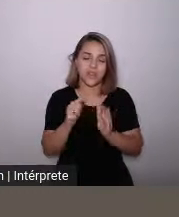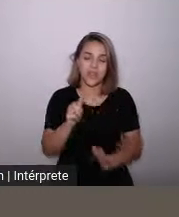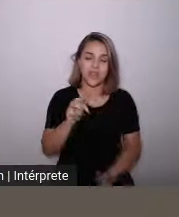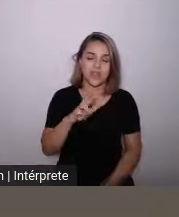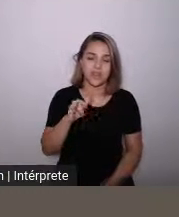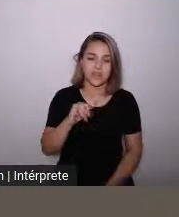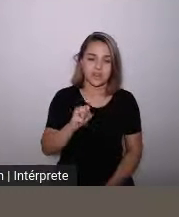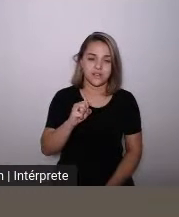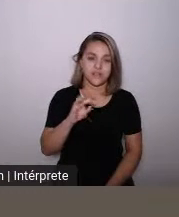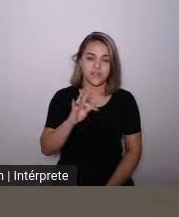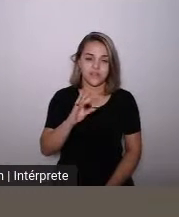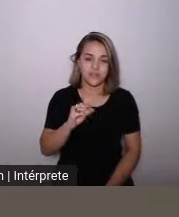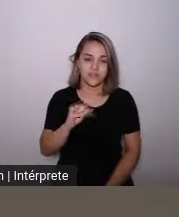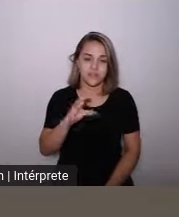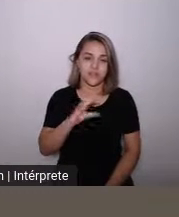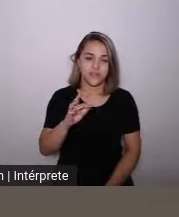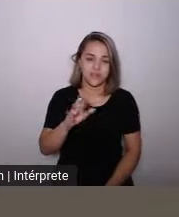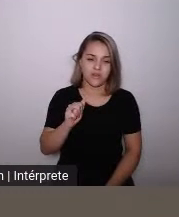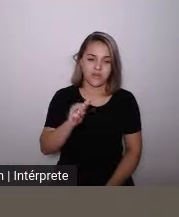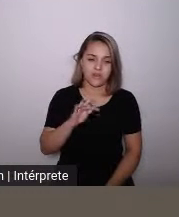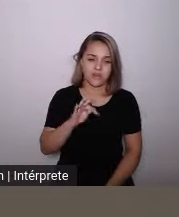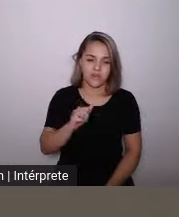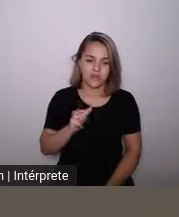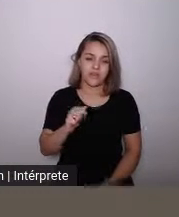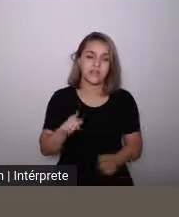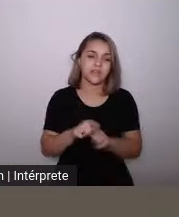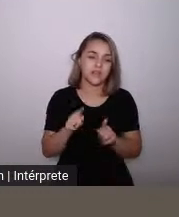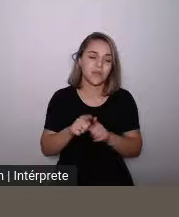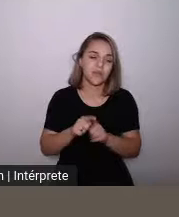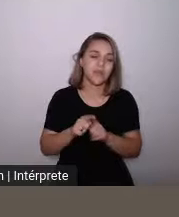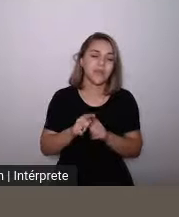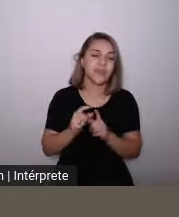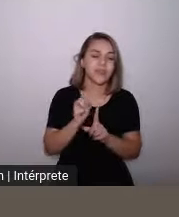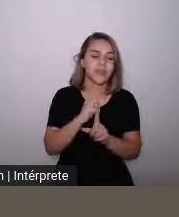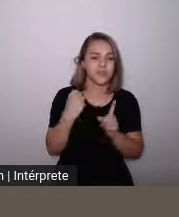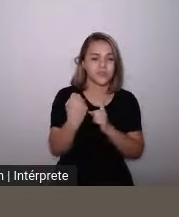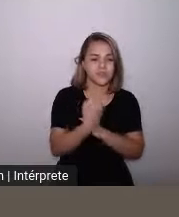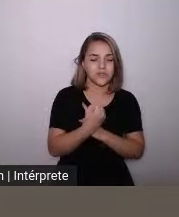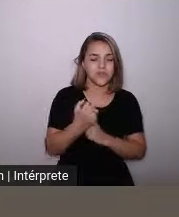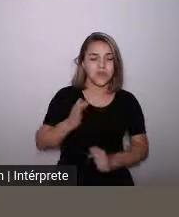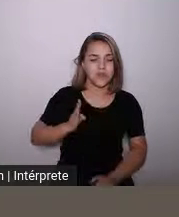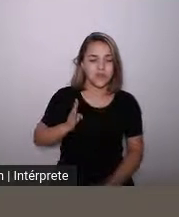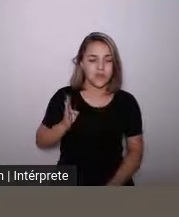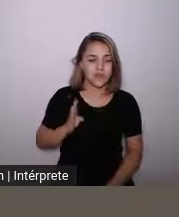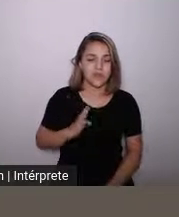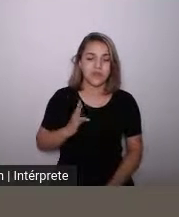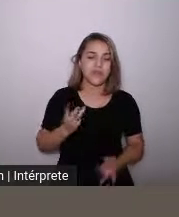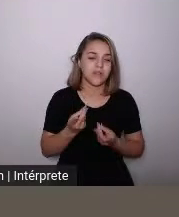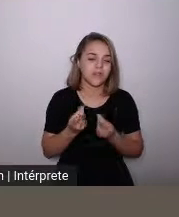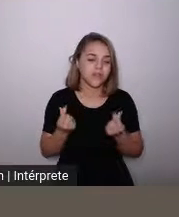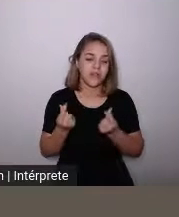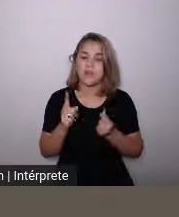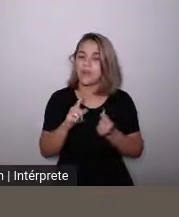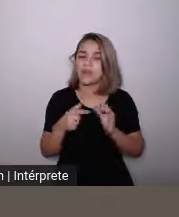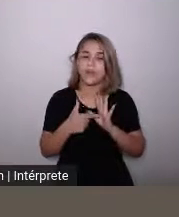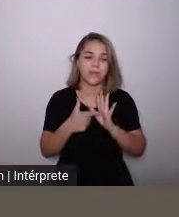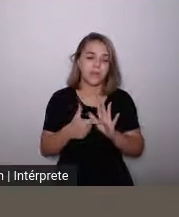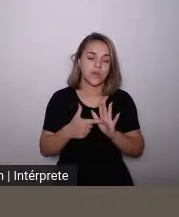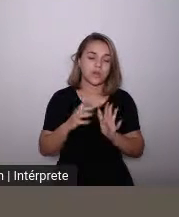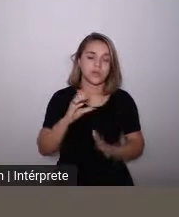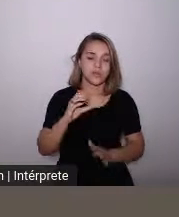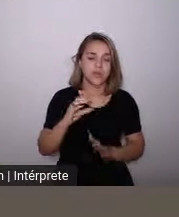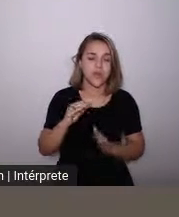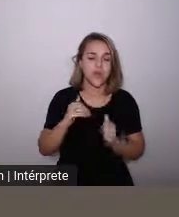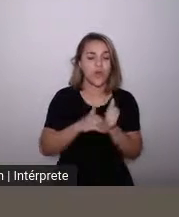representações do marginal, da liminaridade na sociedade burguesa. Sensibilidade que não implica o domínio de códigos sociais, mas